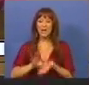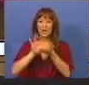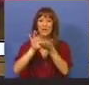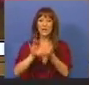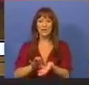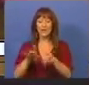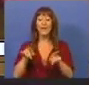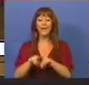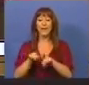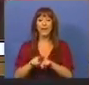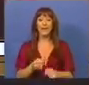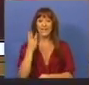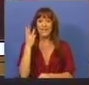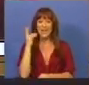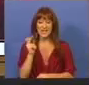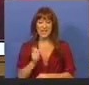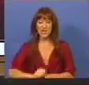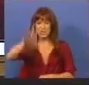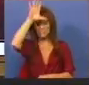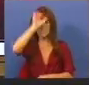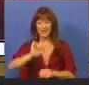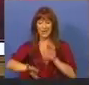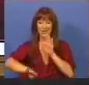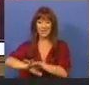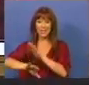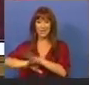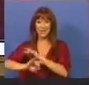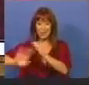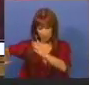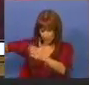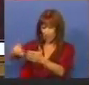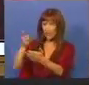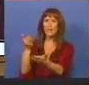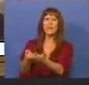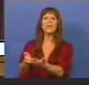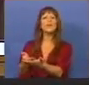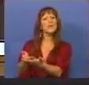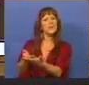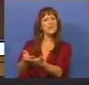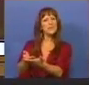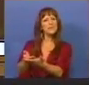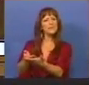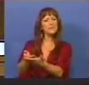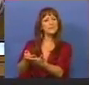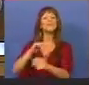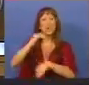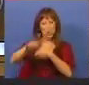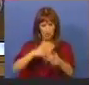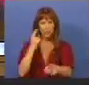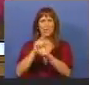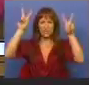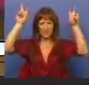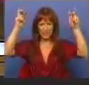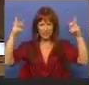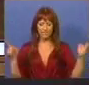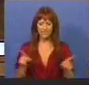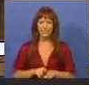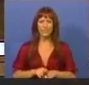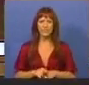financeira, em que 3 anos de governação à direita o colocaram. E, continuo a